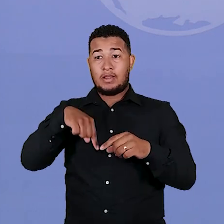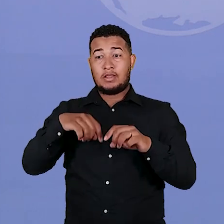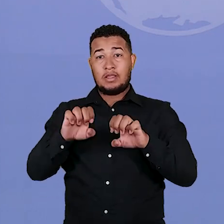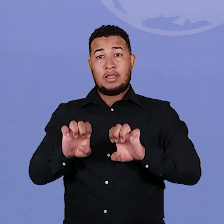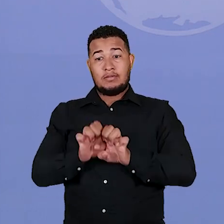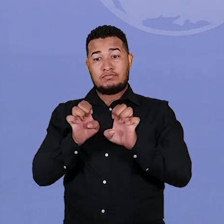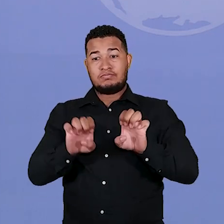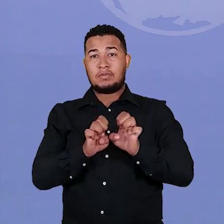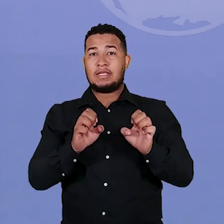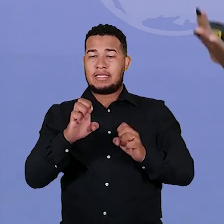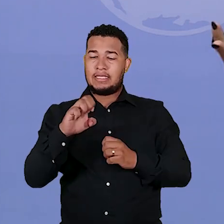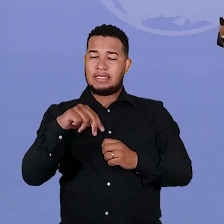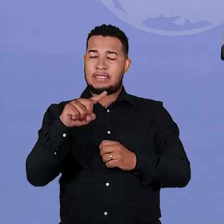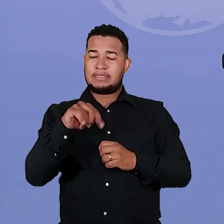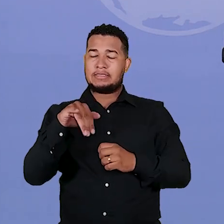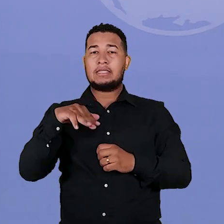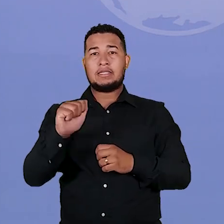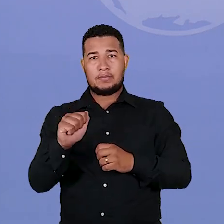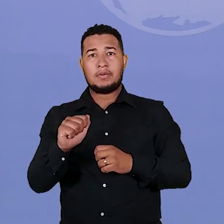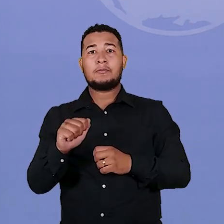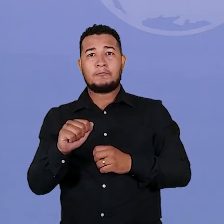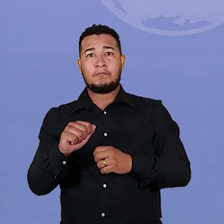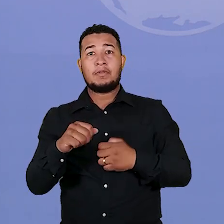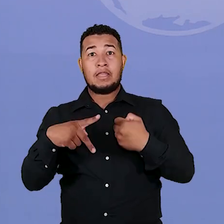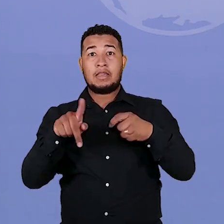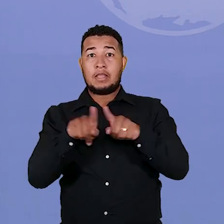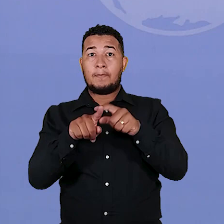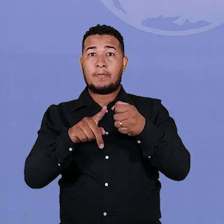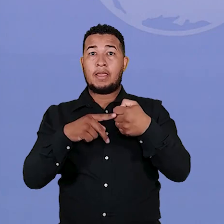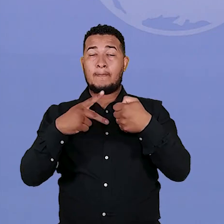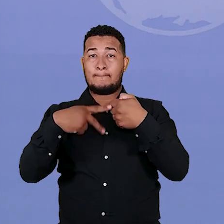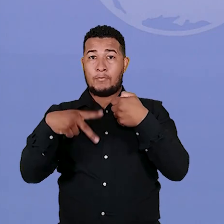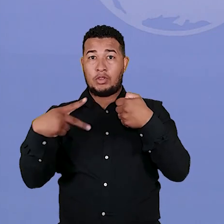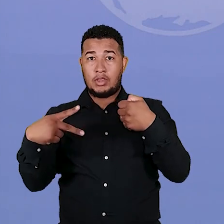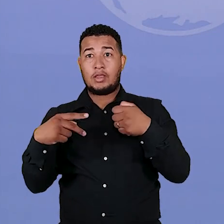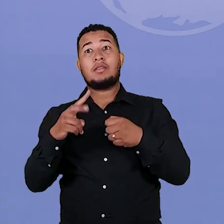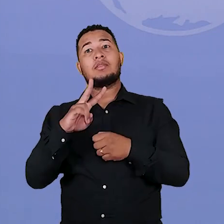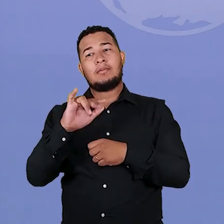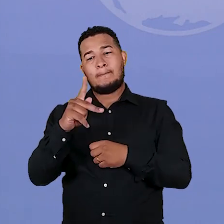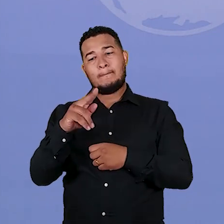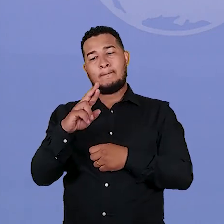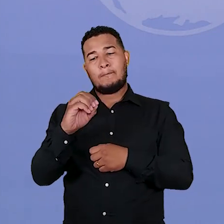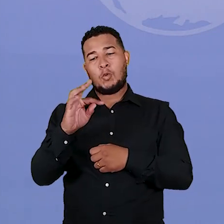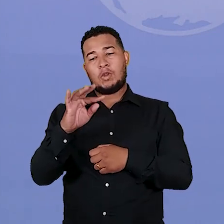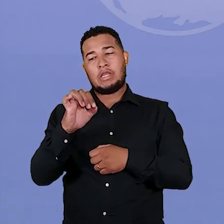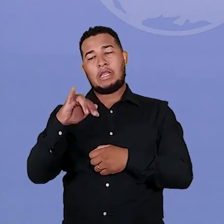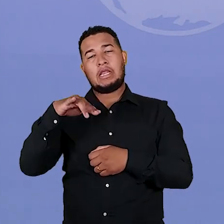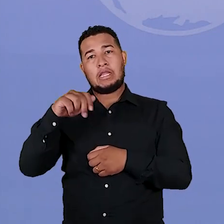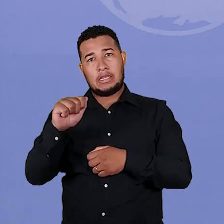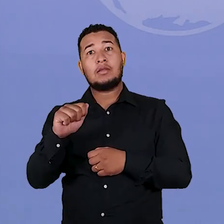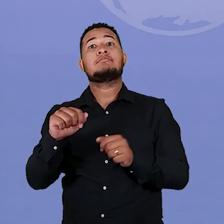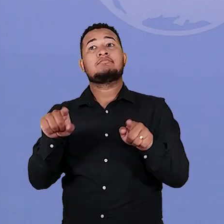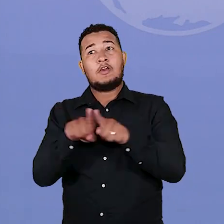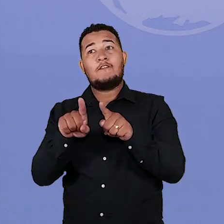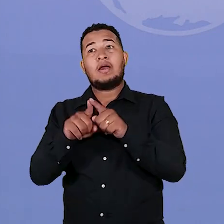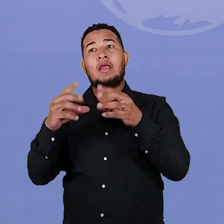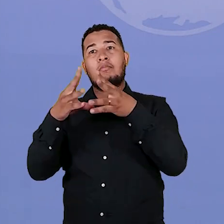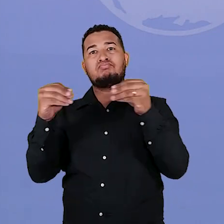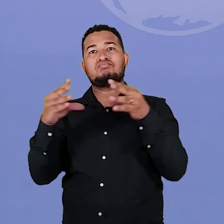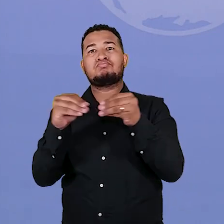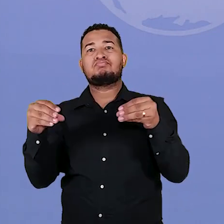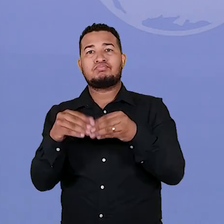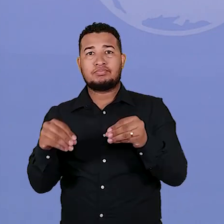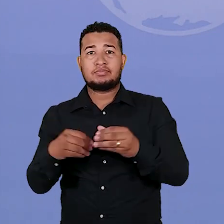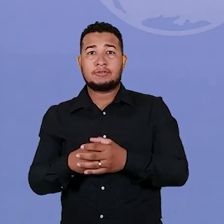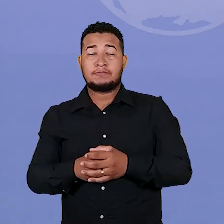as nossas enzimas, proteínas, elas vão desnaturar, elas vão abrir e não vão ser funcionais, tá? Agora,